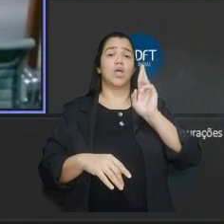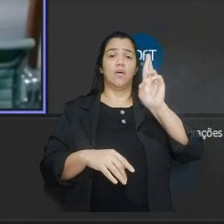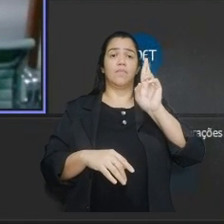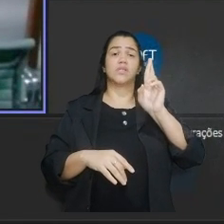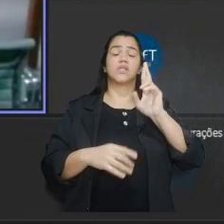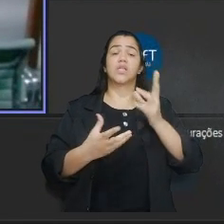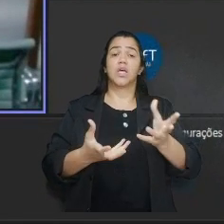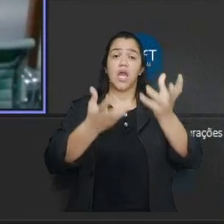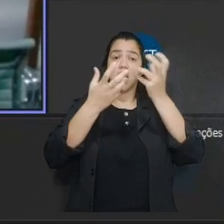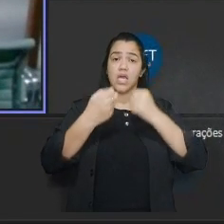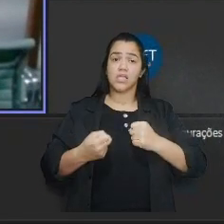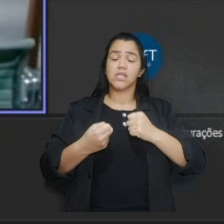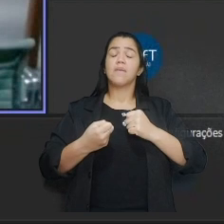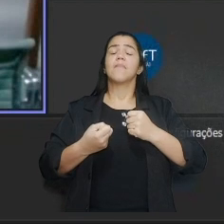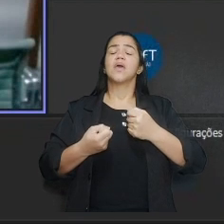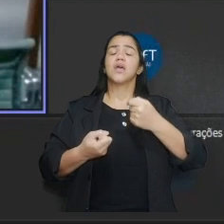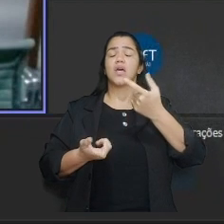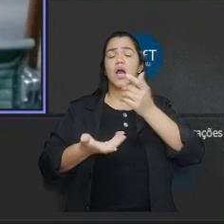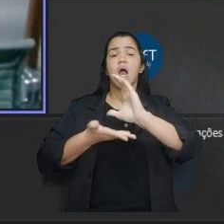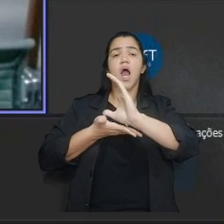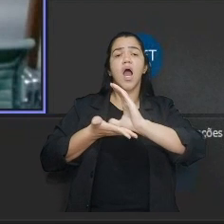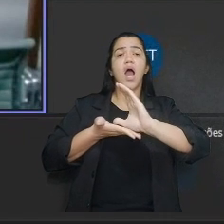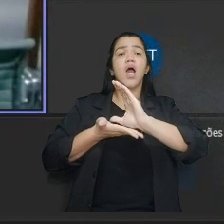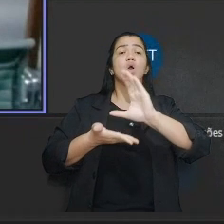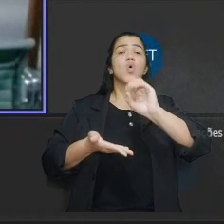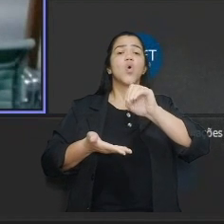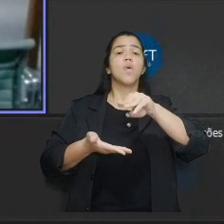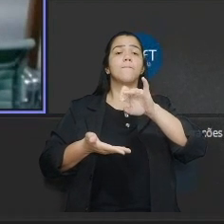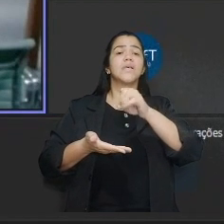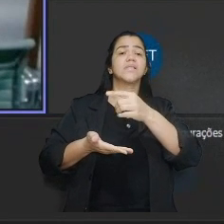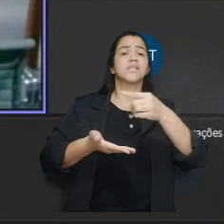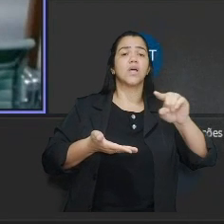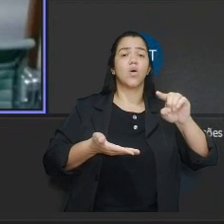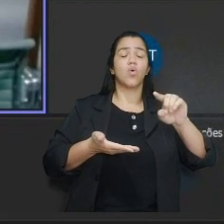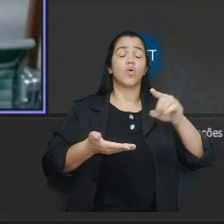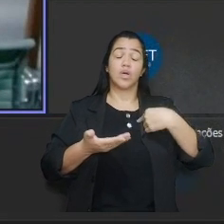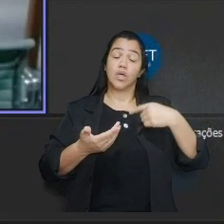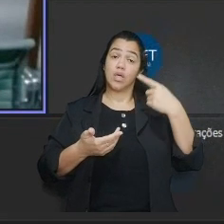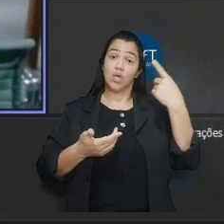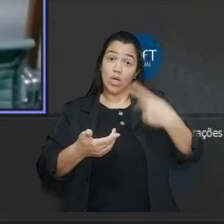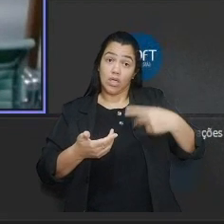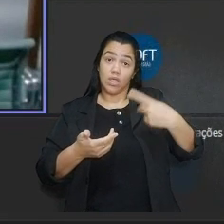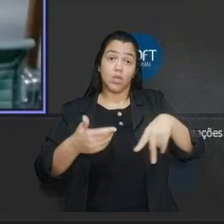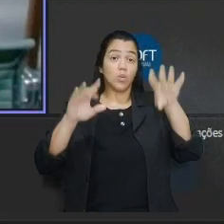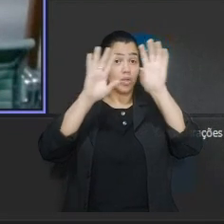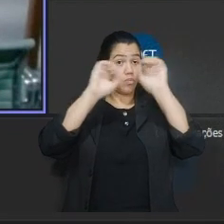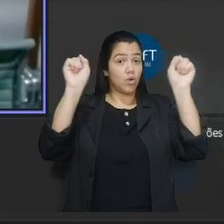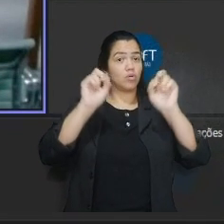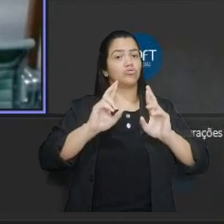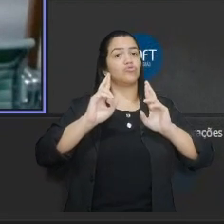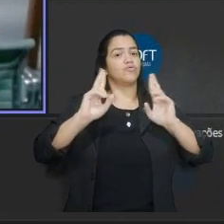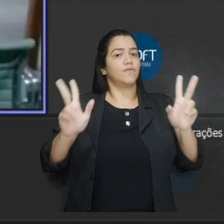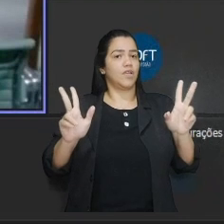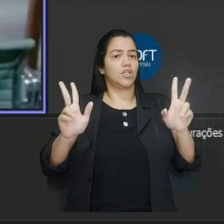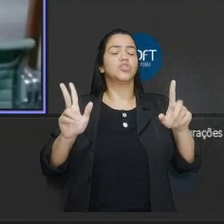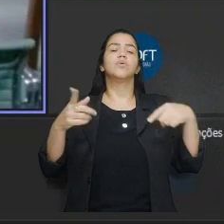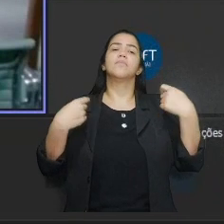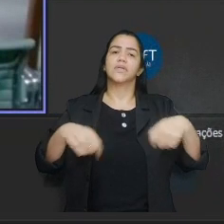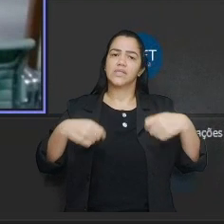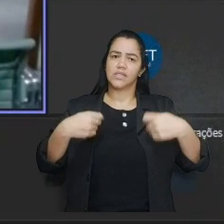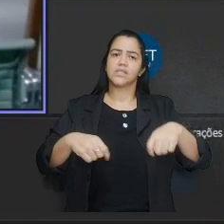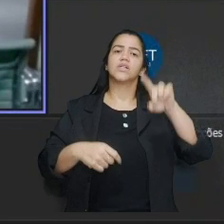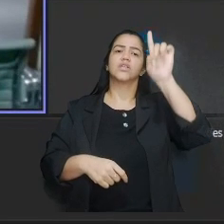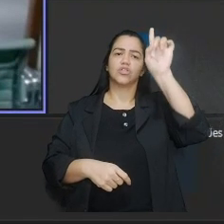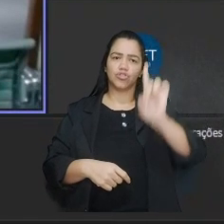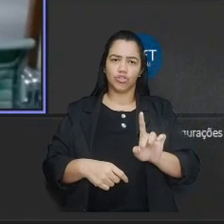o representante em receber as comissões. E o tribunal já entendeu diferente, o nosso tribunal